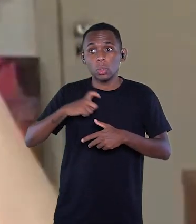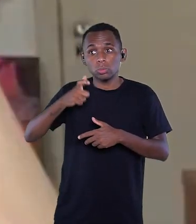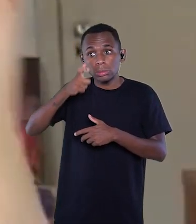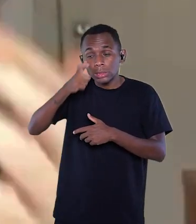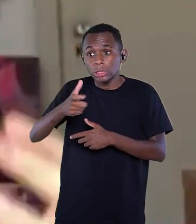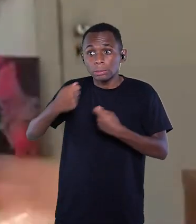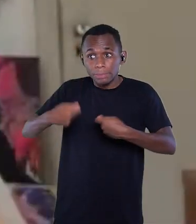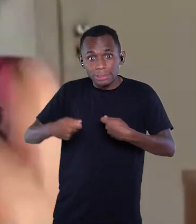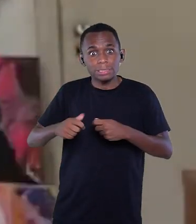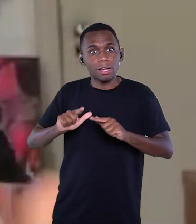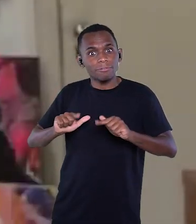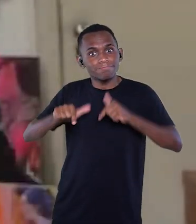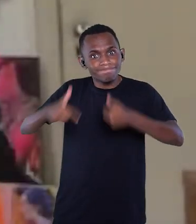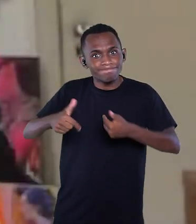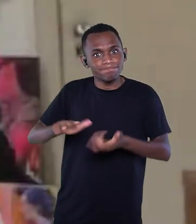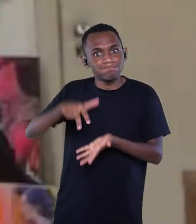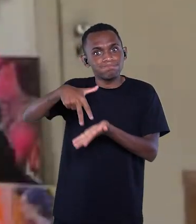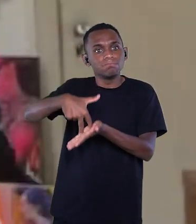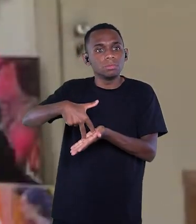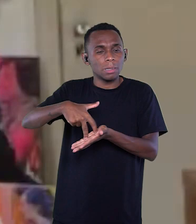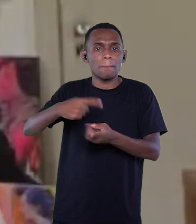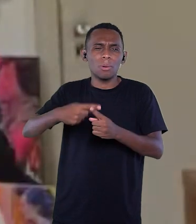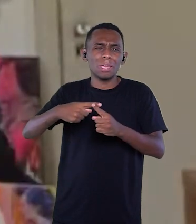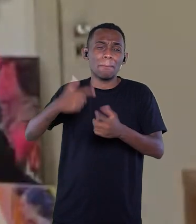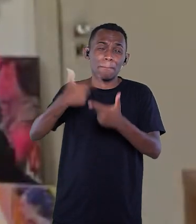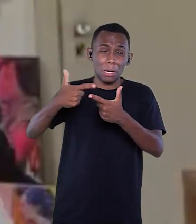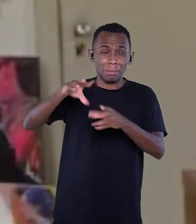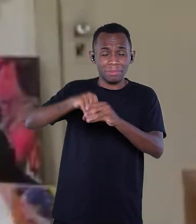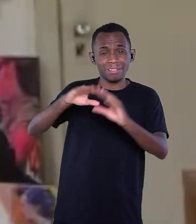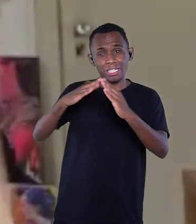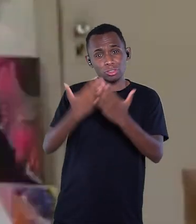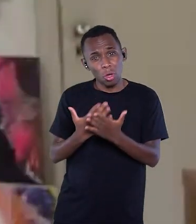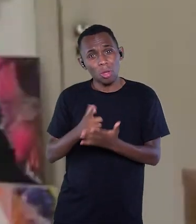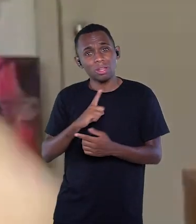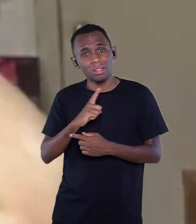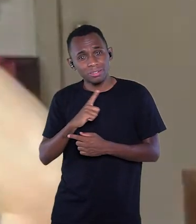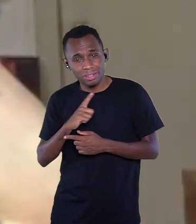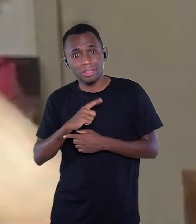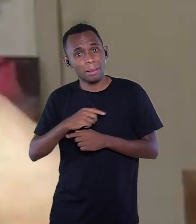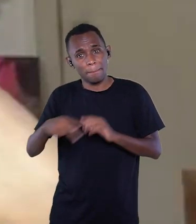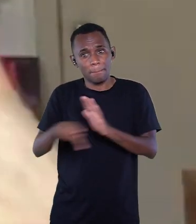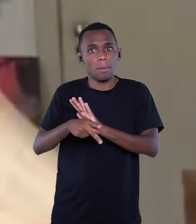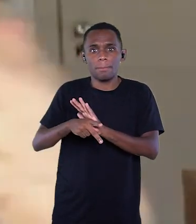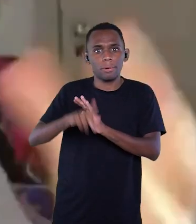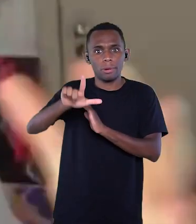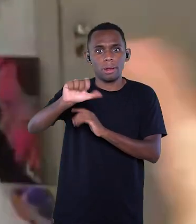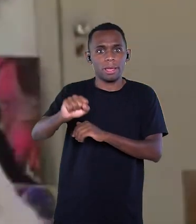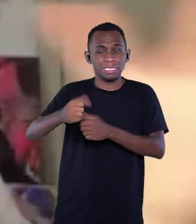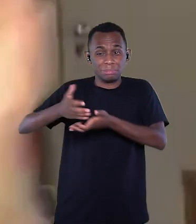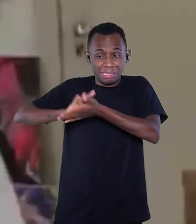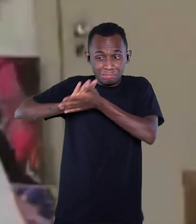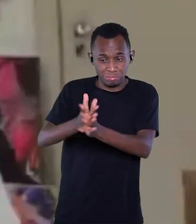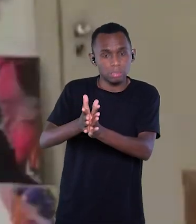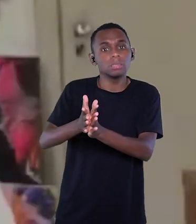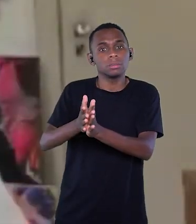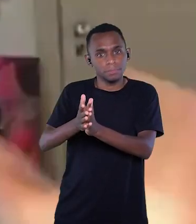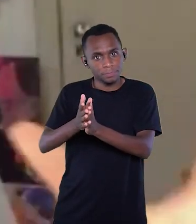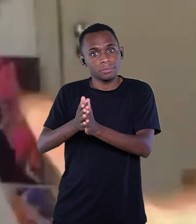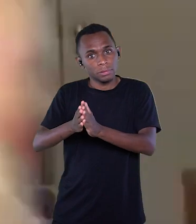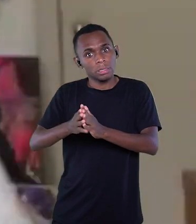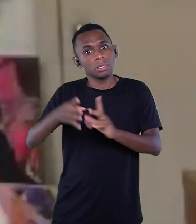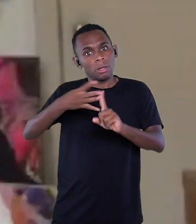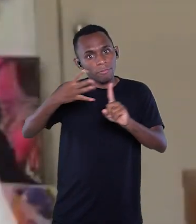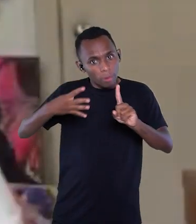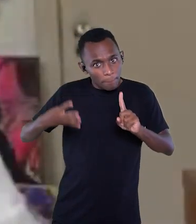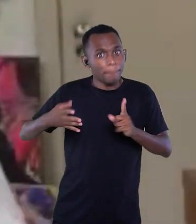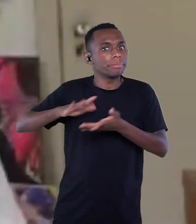agir, assim, eu tive muitos conflitos na escola, de lesbofobia, assim, uma homofobia terceirizada